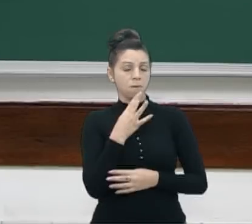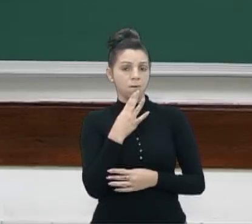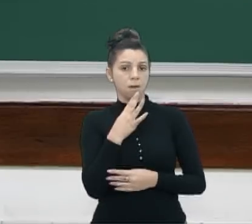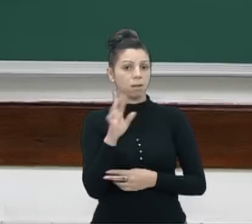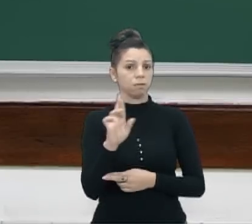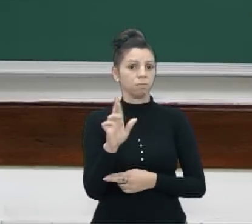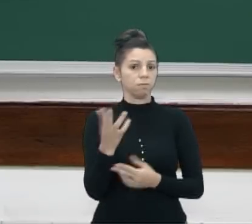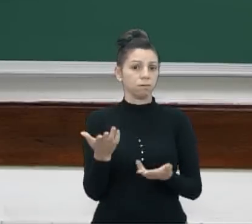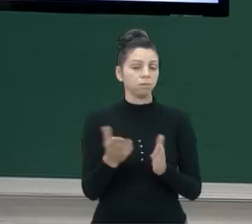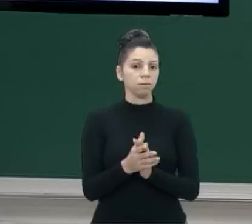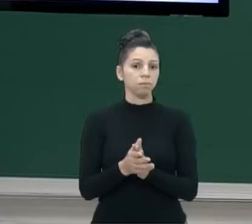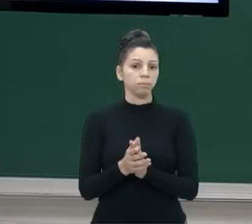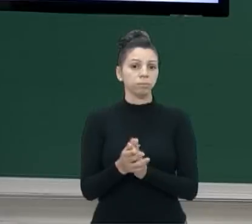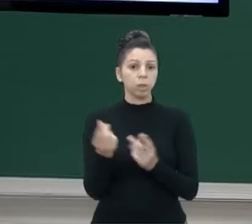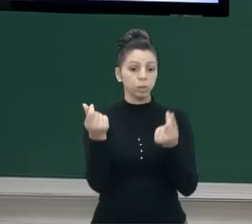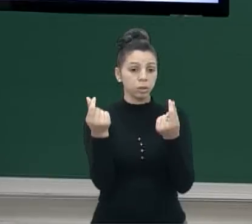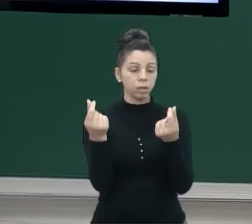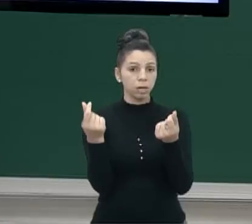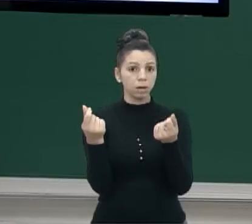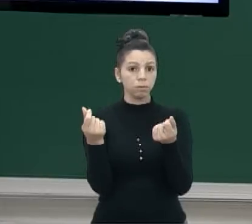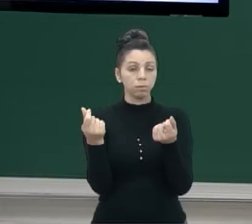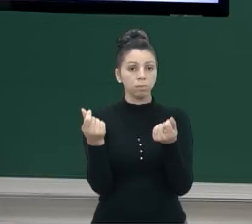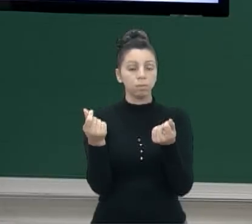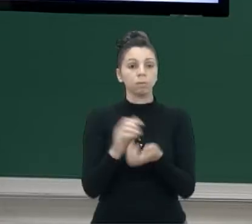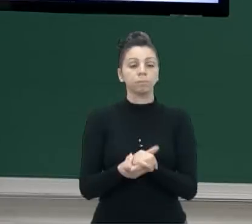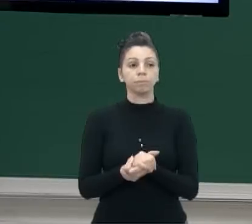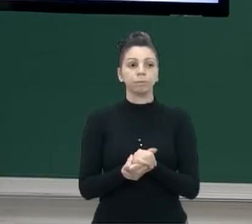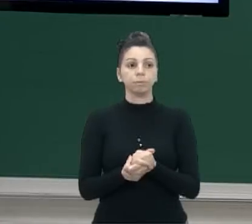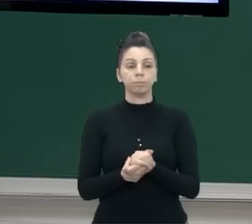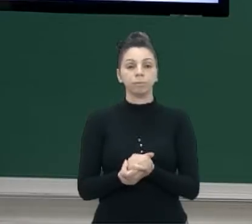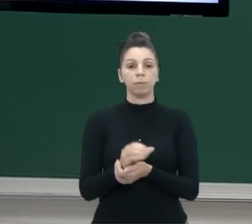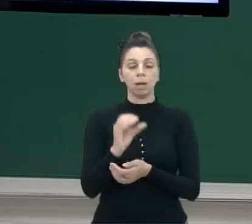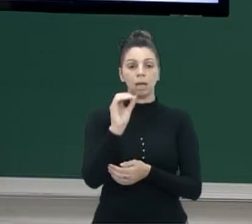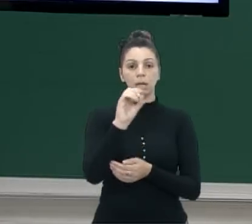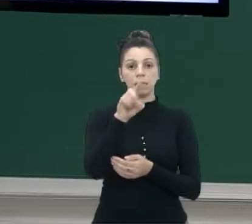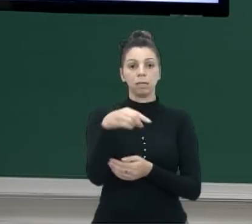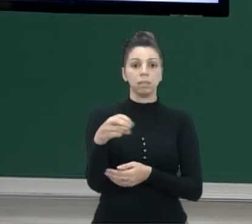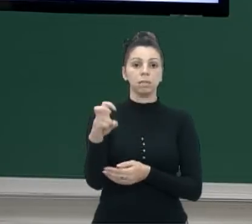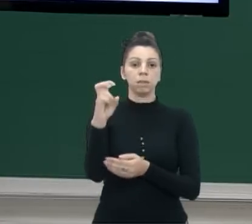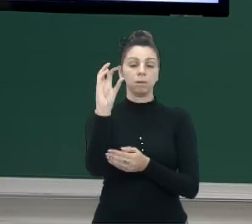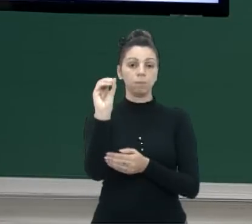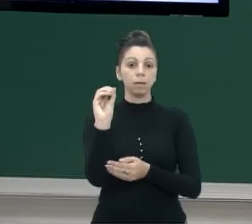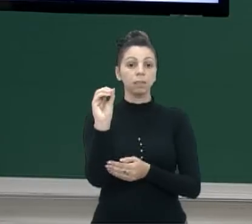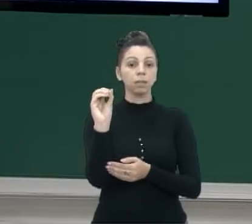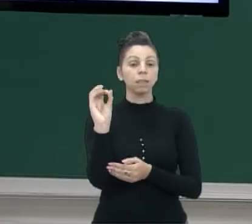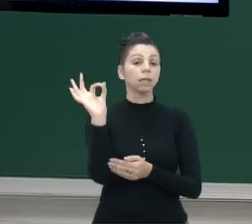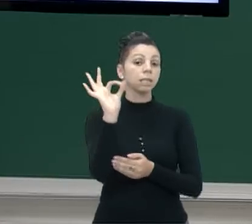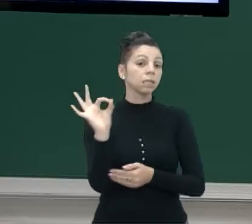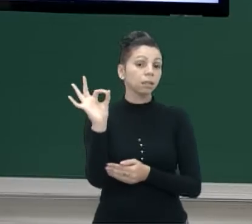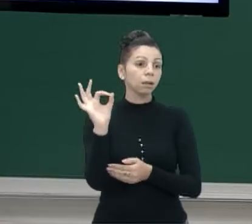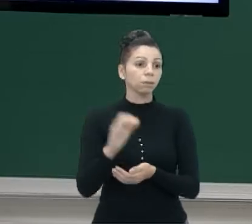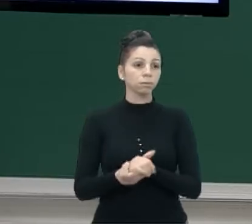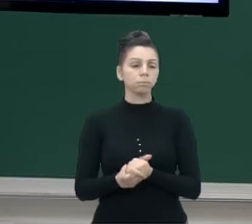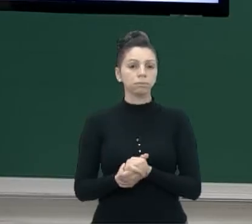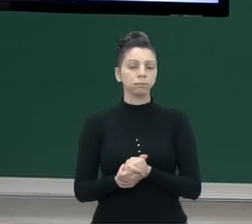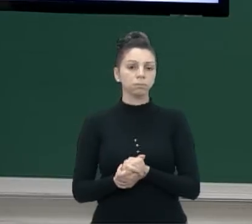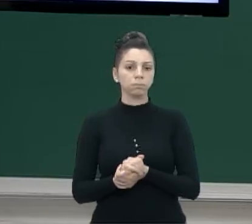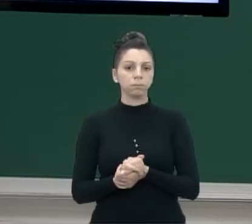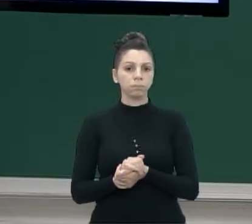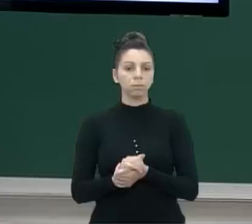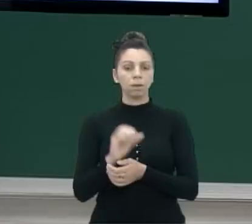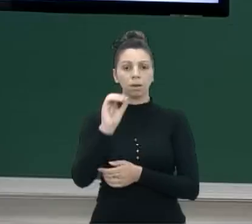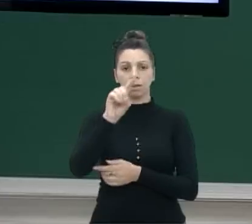dinheiro? 50 centavos. Opa, então eu já sei que esse aqui é a mesma coisa. E aqui,